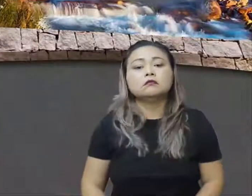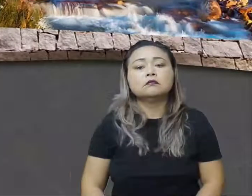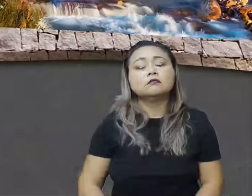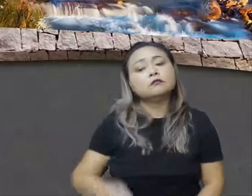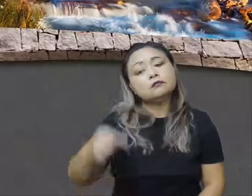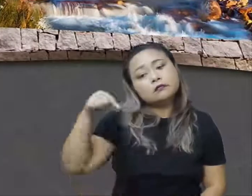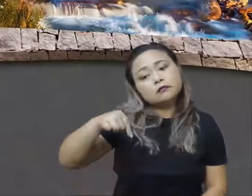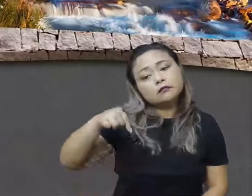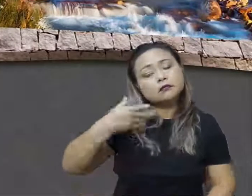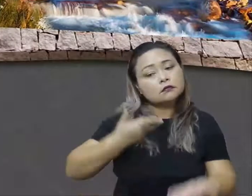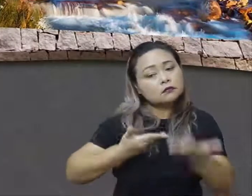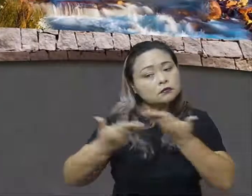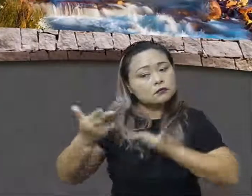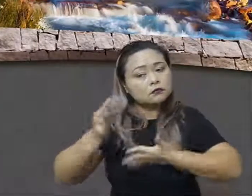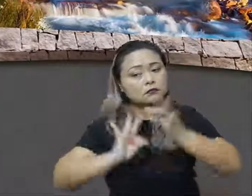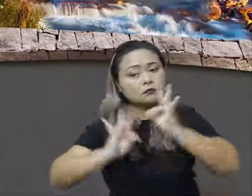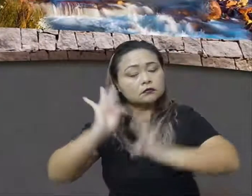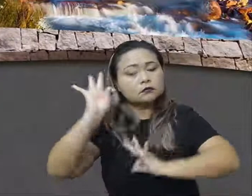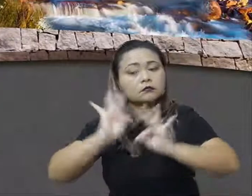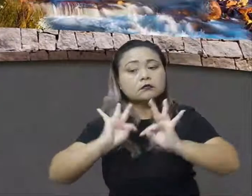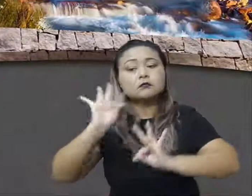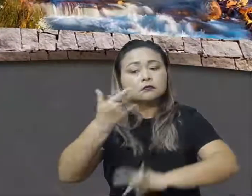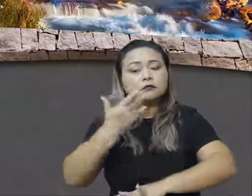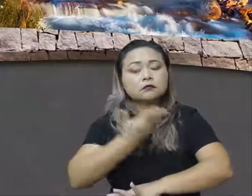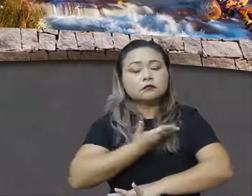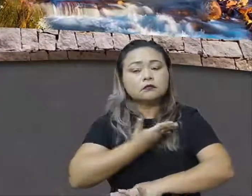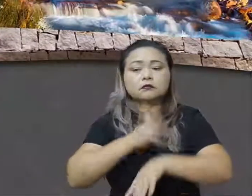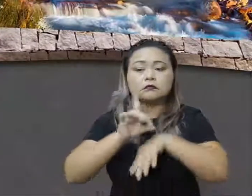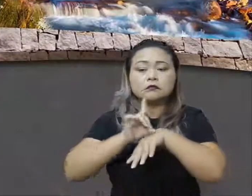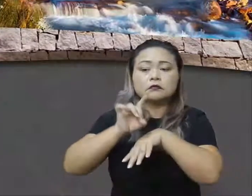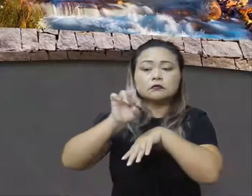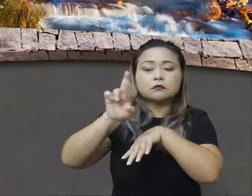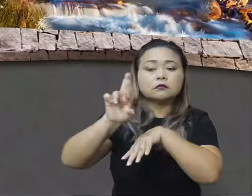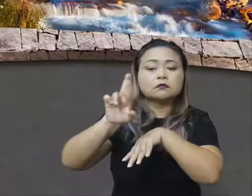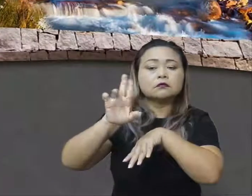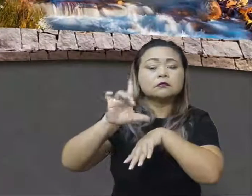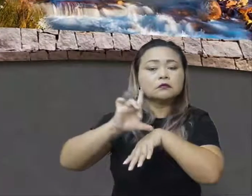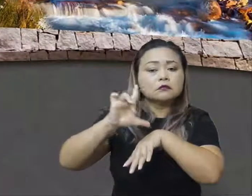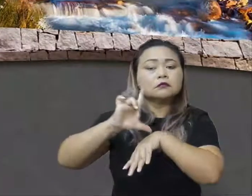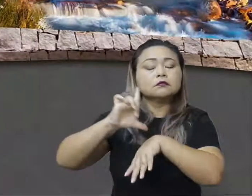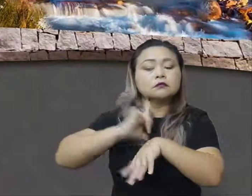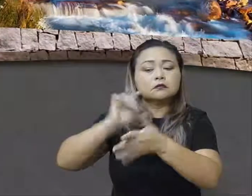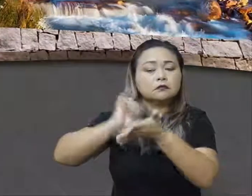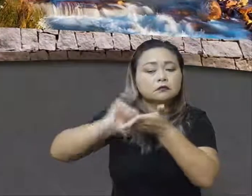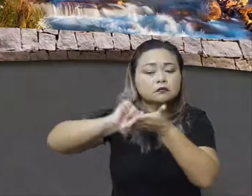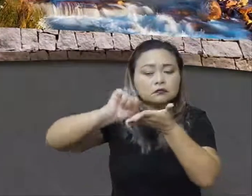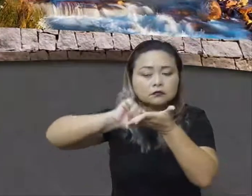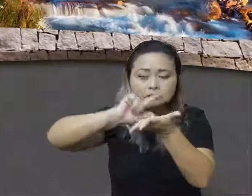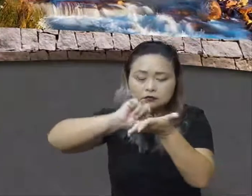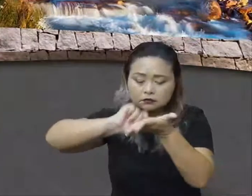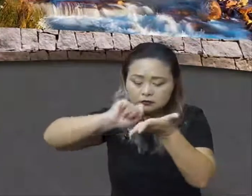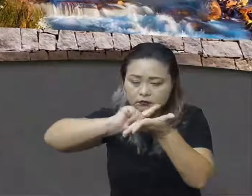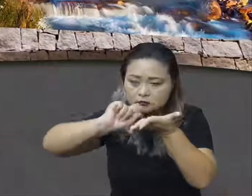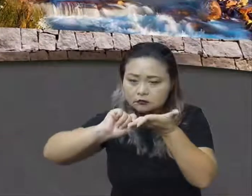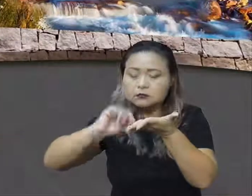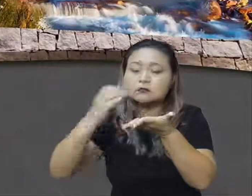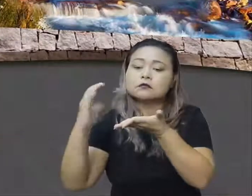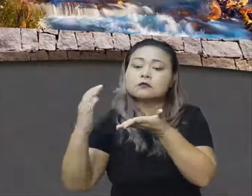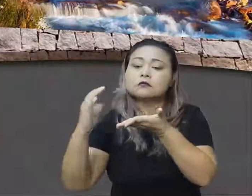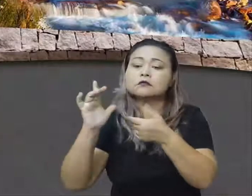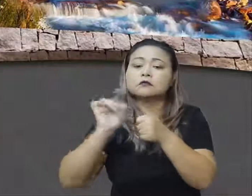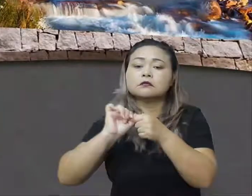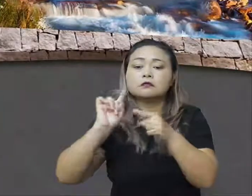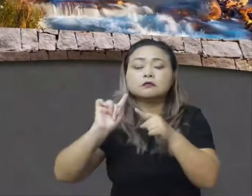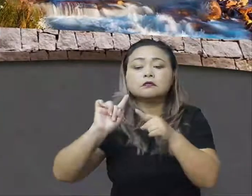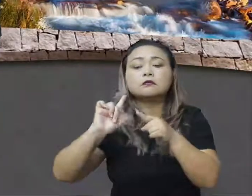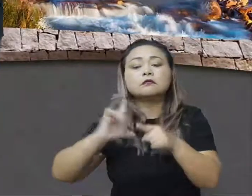Aqui na mediação, nós já temos colegas com doutorados, portanto, eles escreveram artigos científicos.